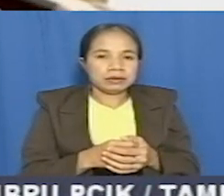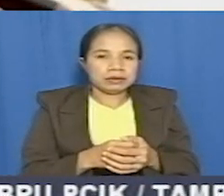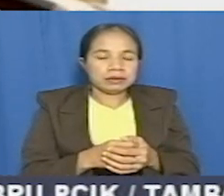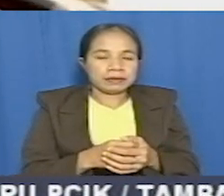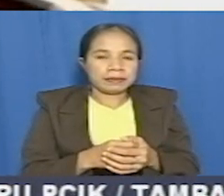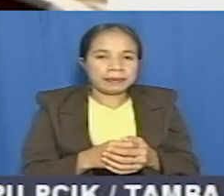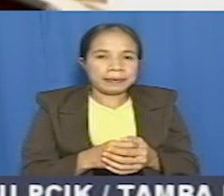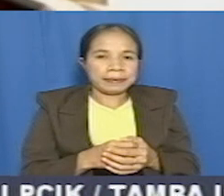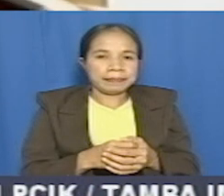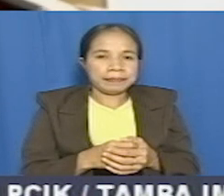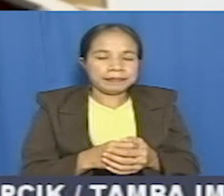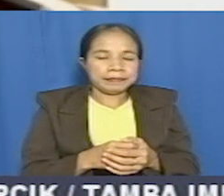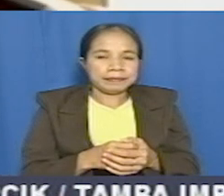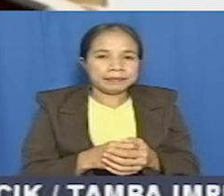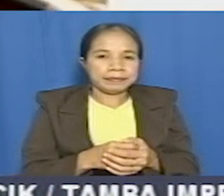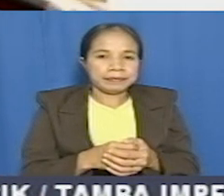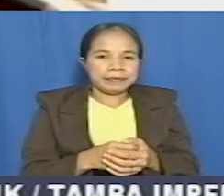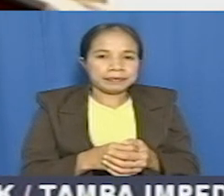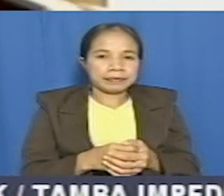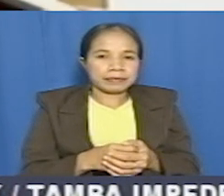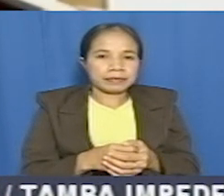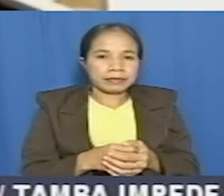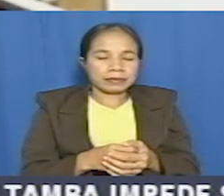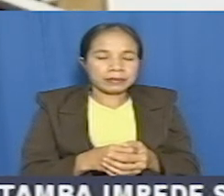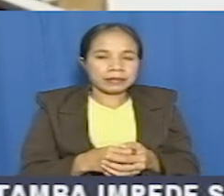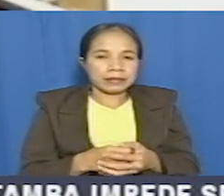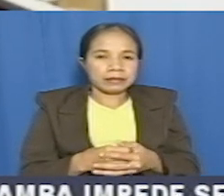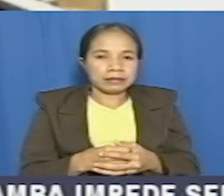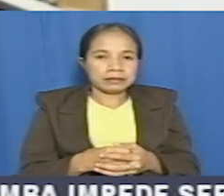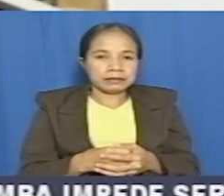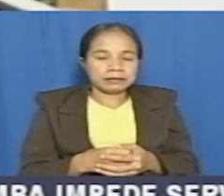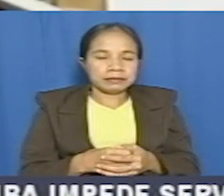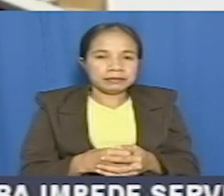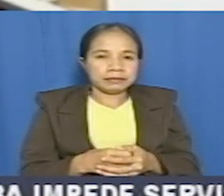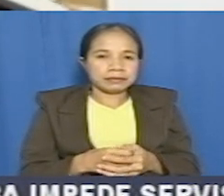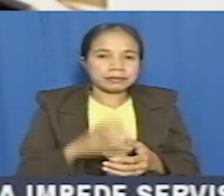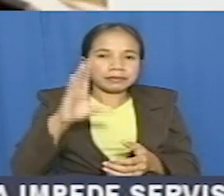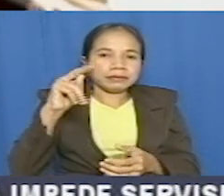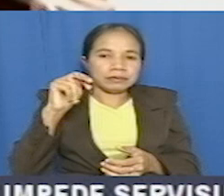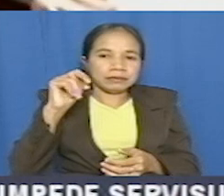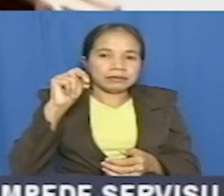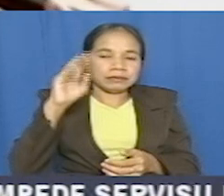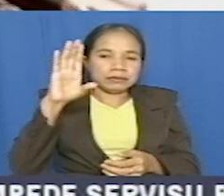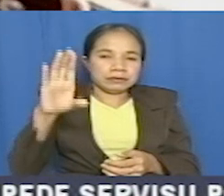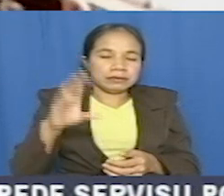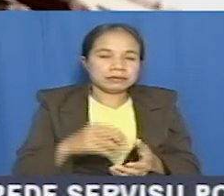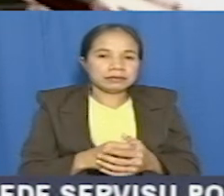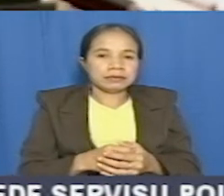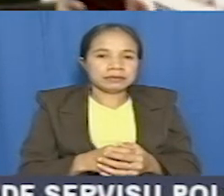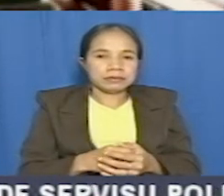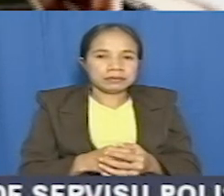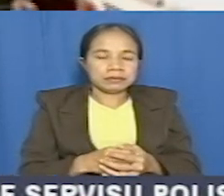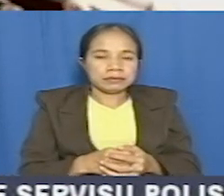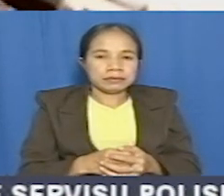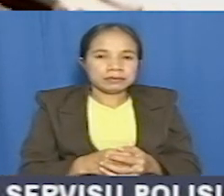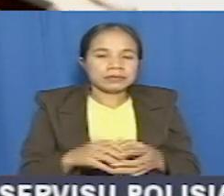até que lá, os 2 de novembro. E o sítio histórico, que está a CNC, fazer. Porque se tem 2 de novembro,